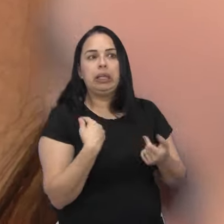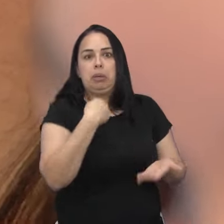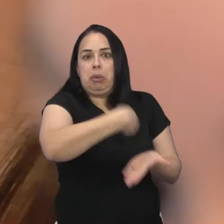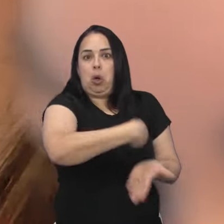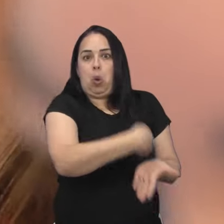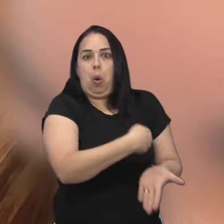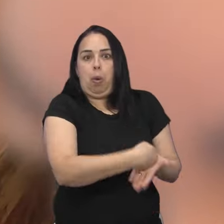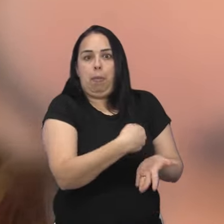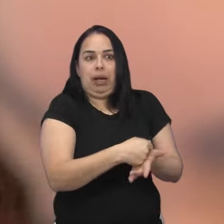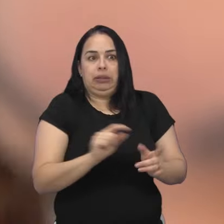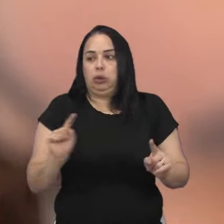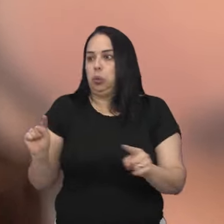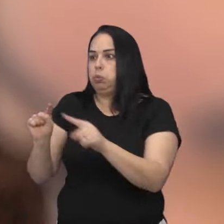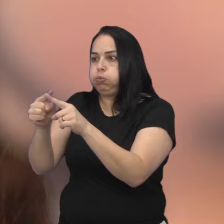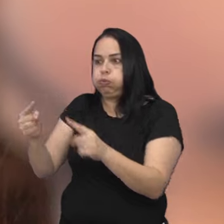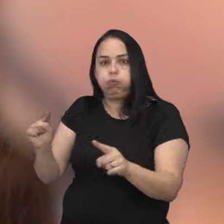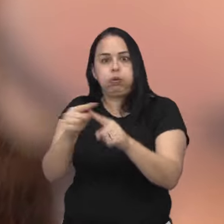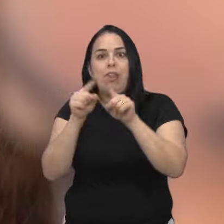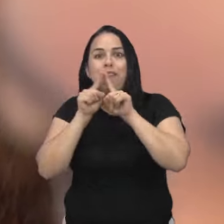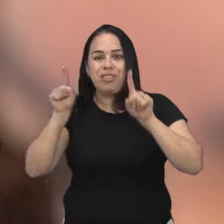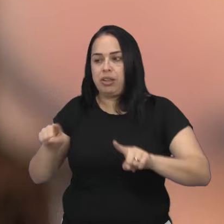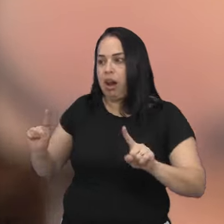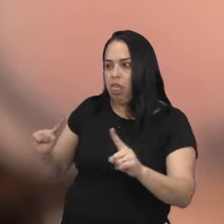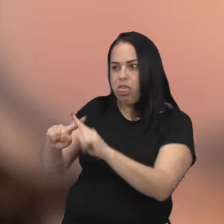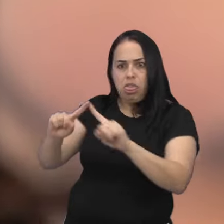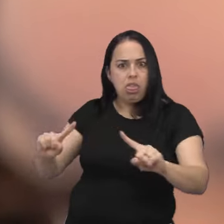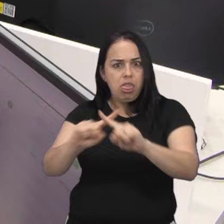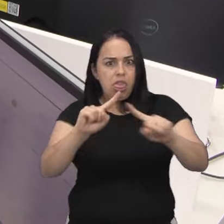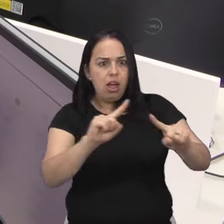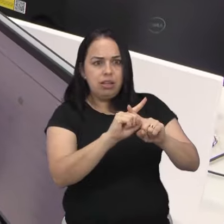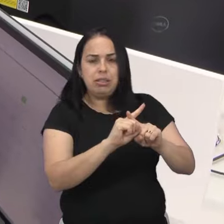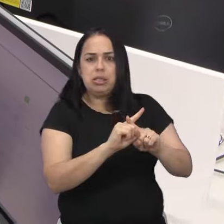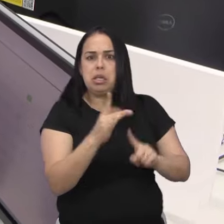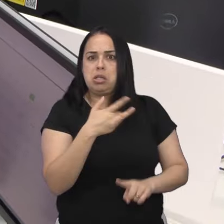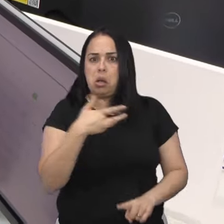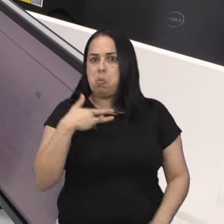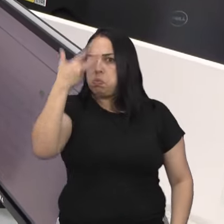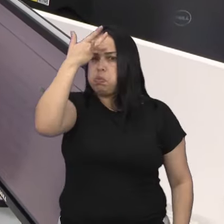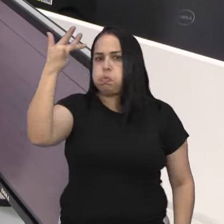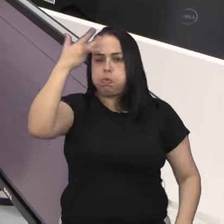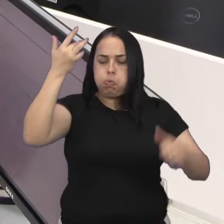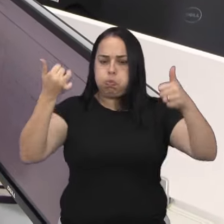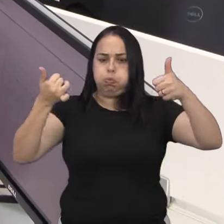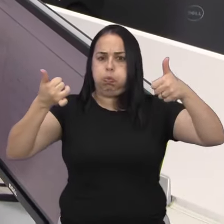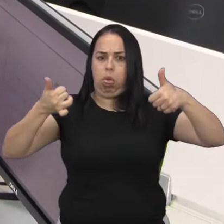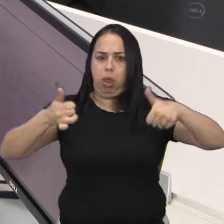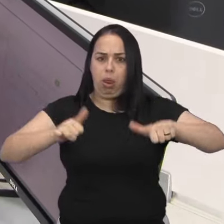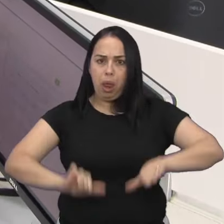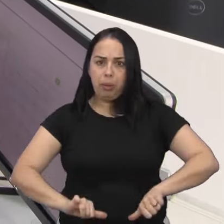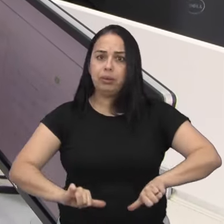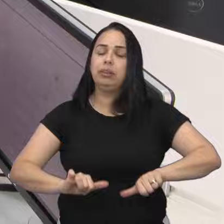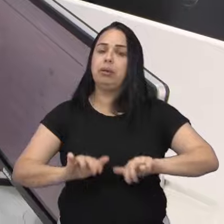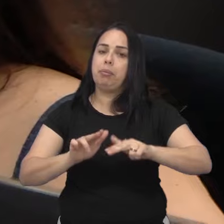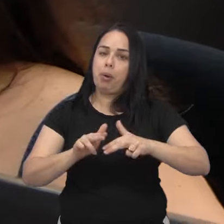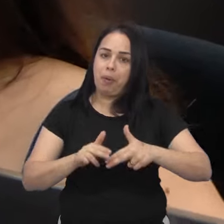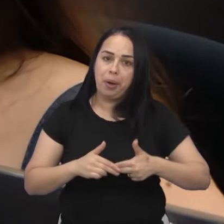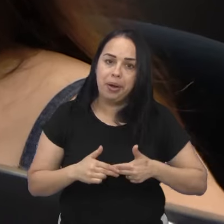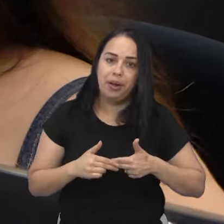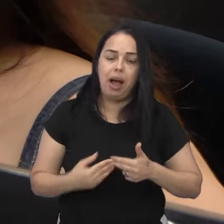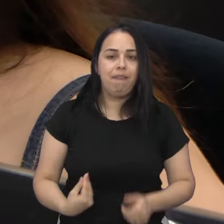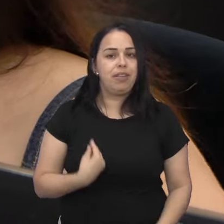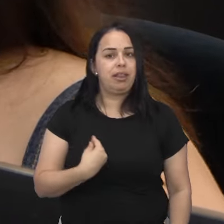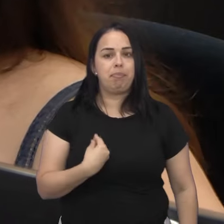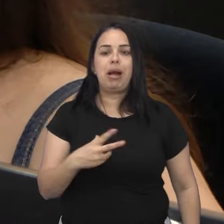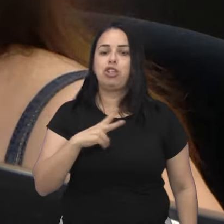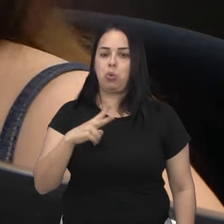cobranças por resultado e a competição entre os próprios colegas afetaram a saúde mental da analista financeira e com